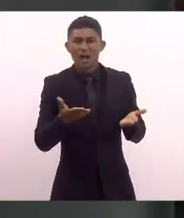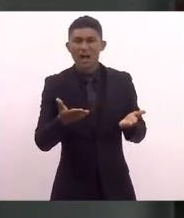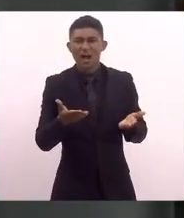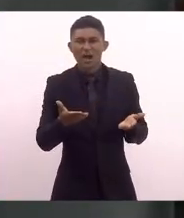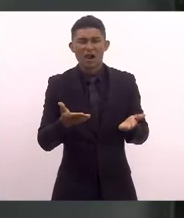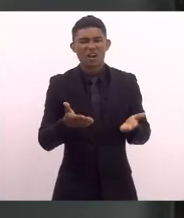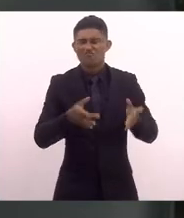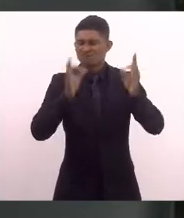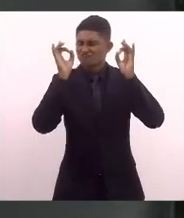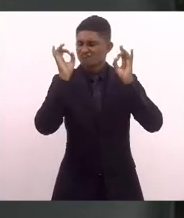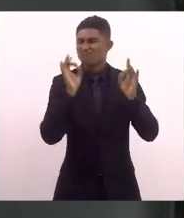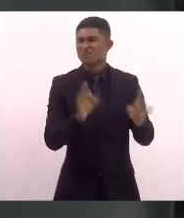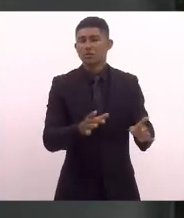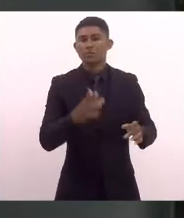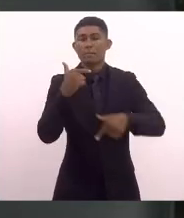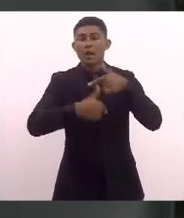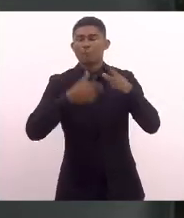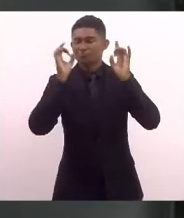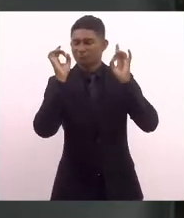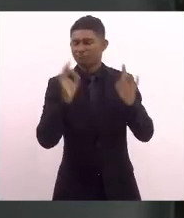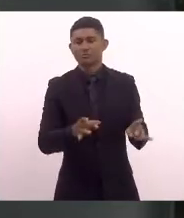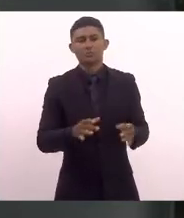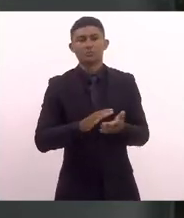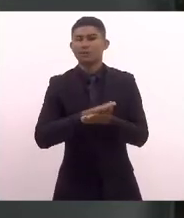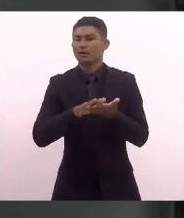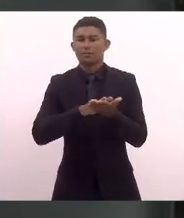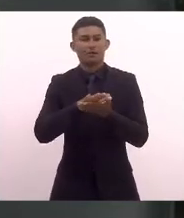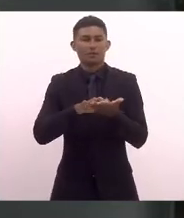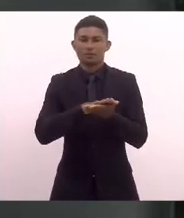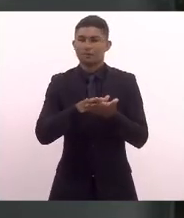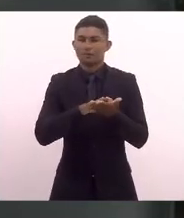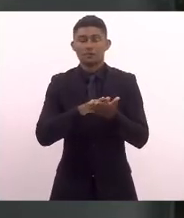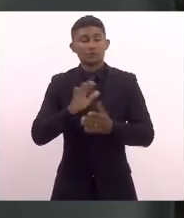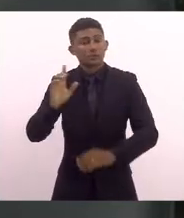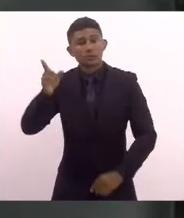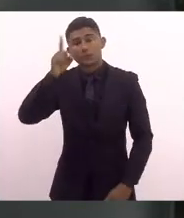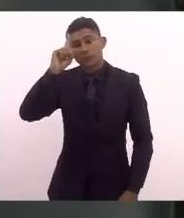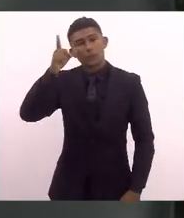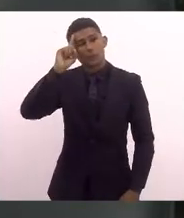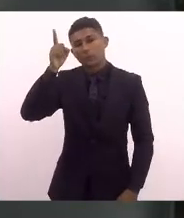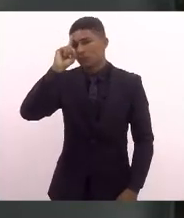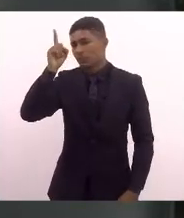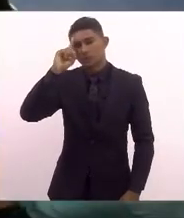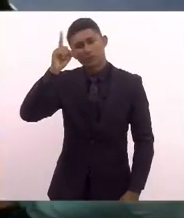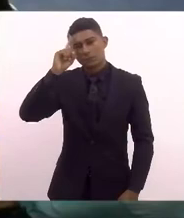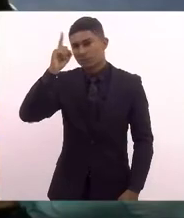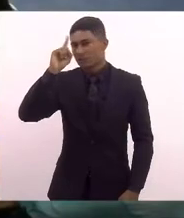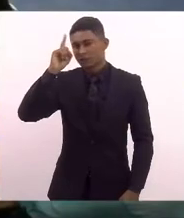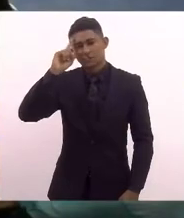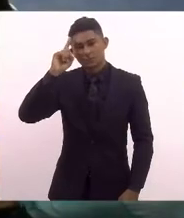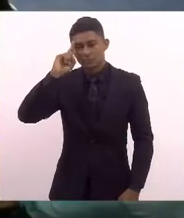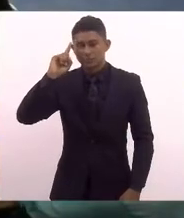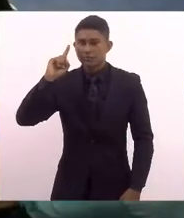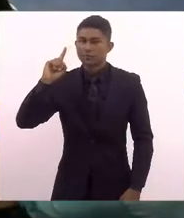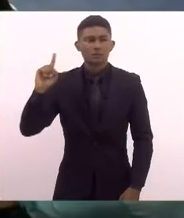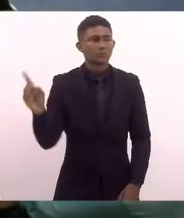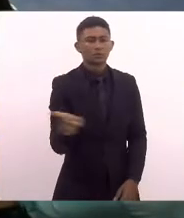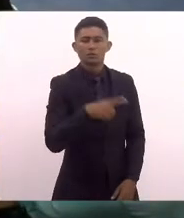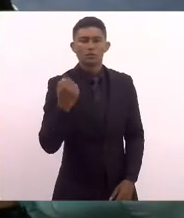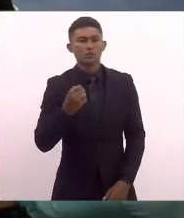processo cuidar de lado. Pelo contrário, todos os dias, nós estávamos